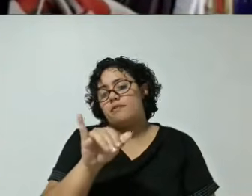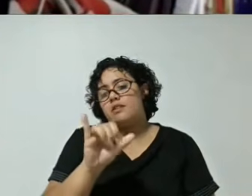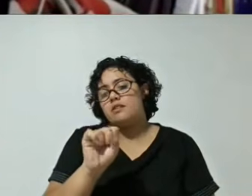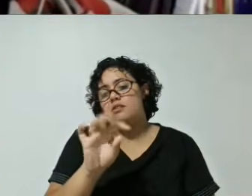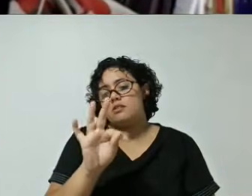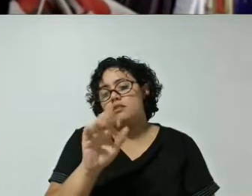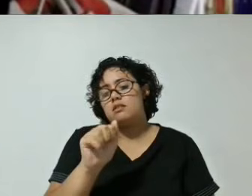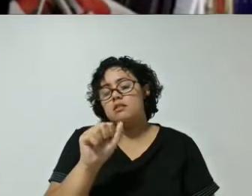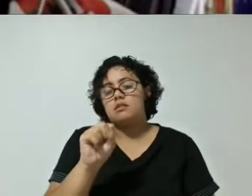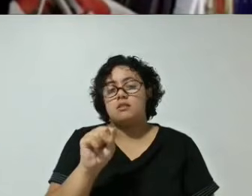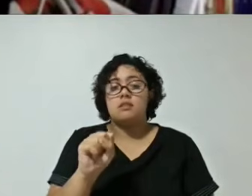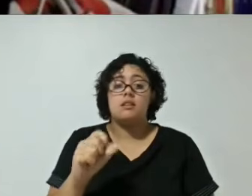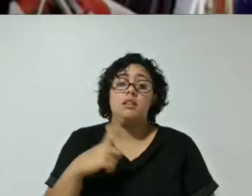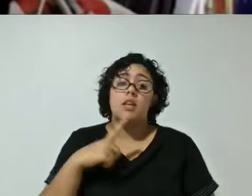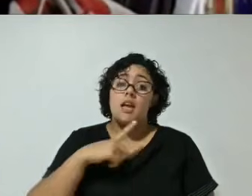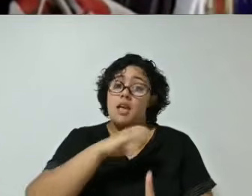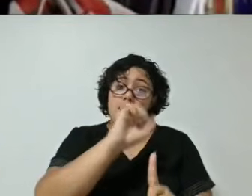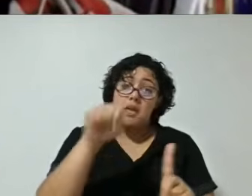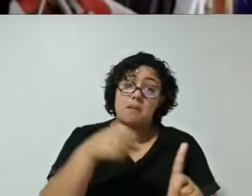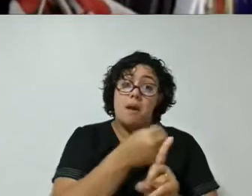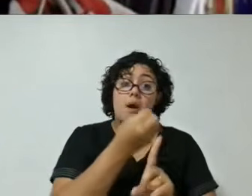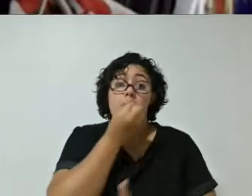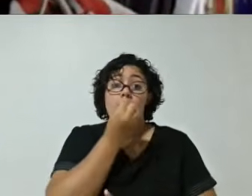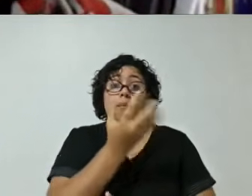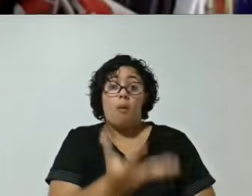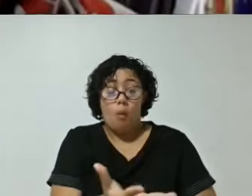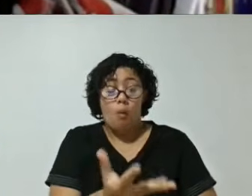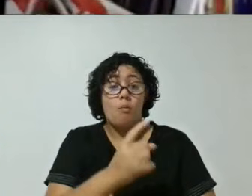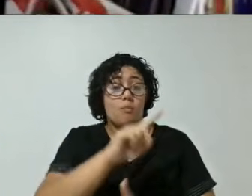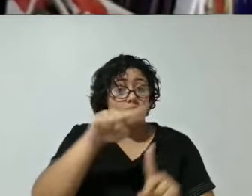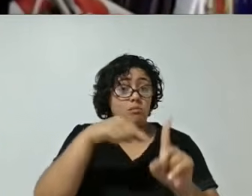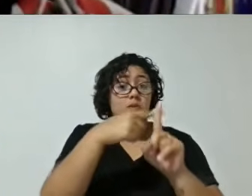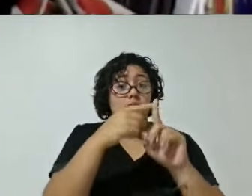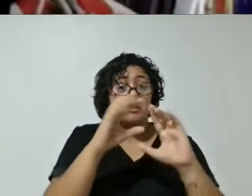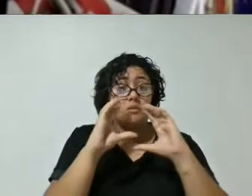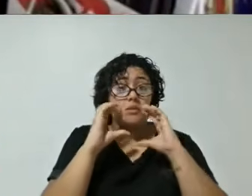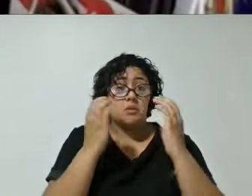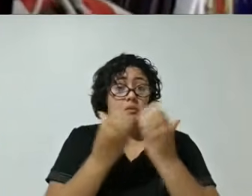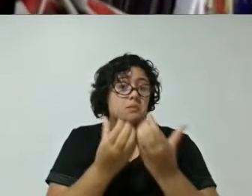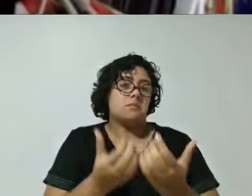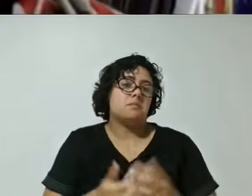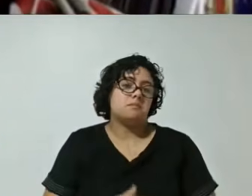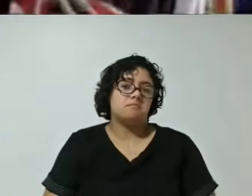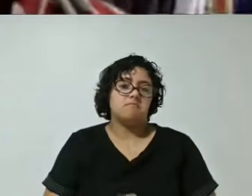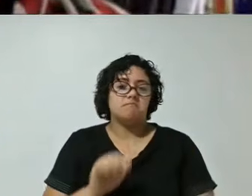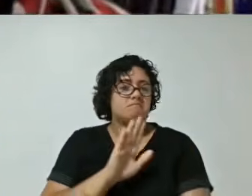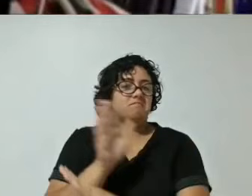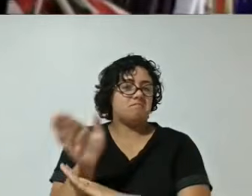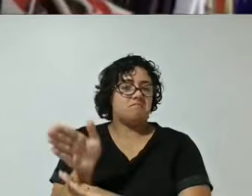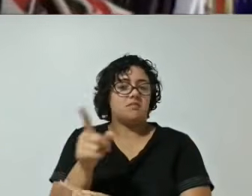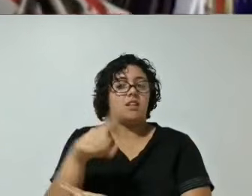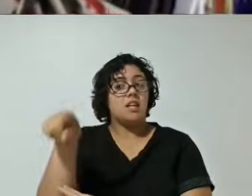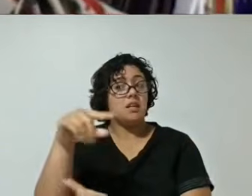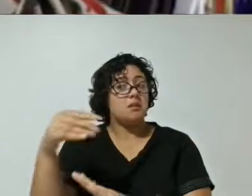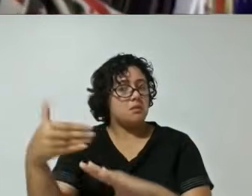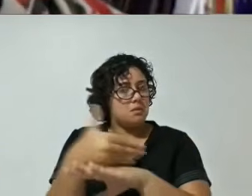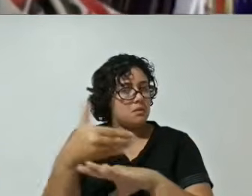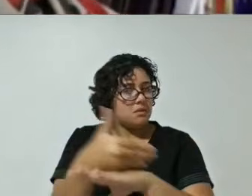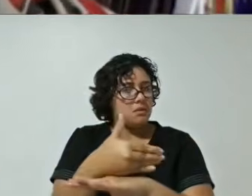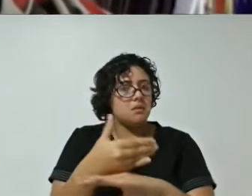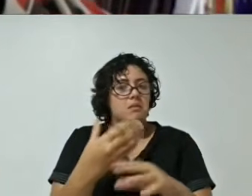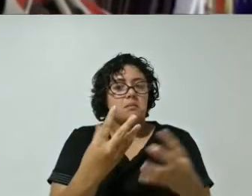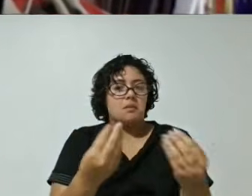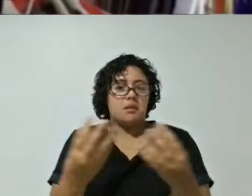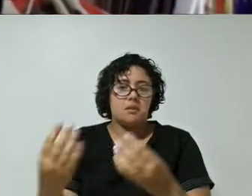um impacto bom, um impacto positivo na comunidade. Uhum. E ela Nossa, frequentava bastante. que bacana